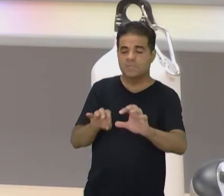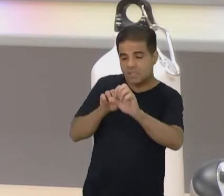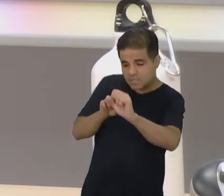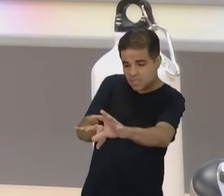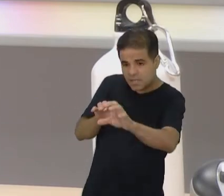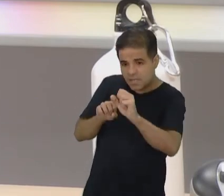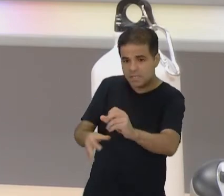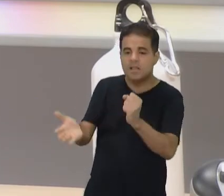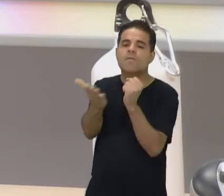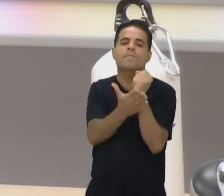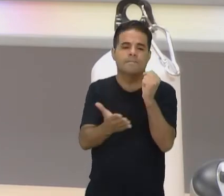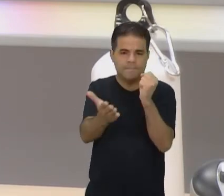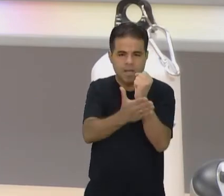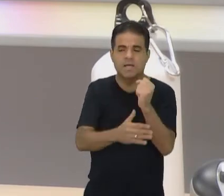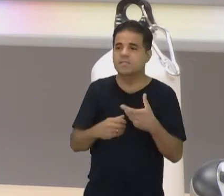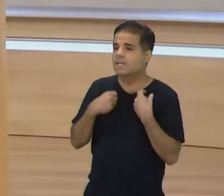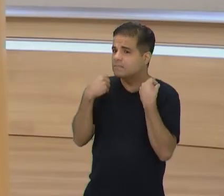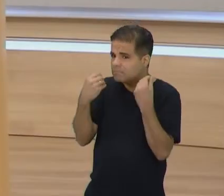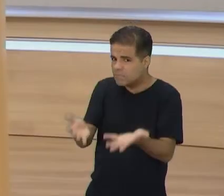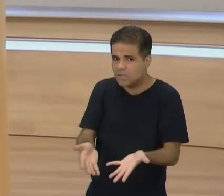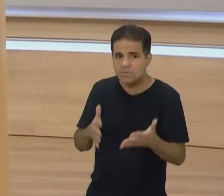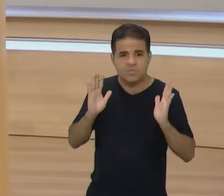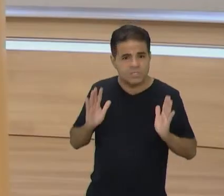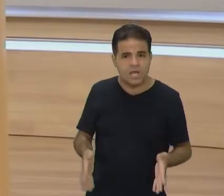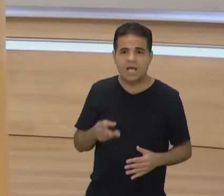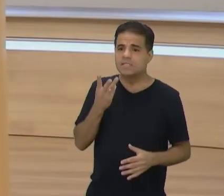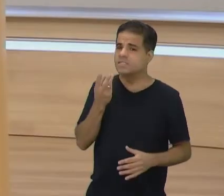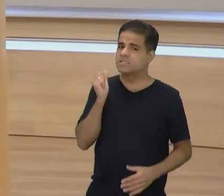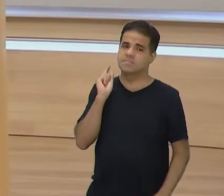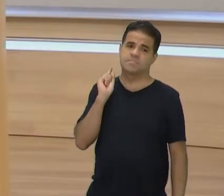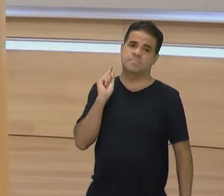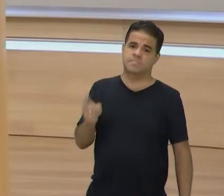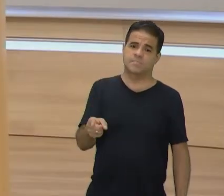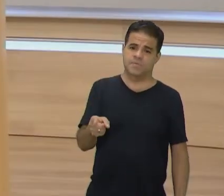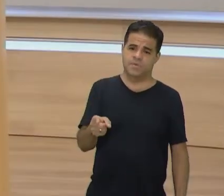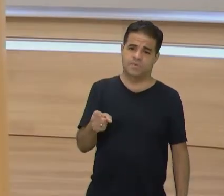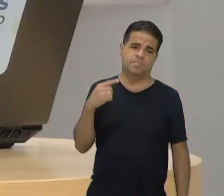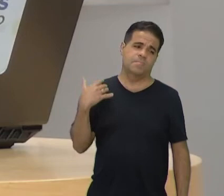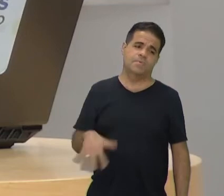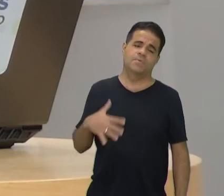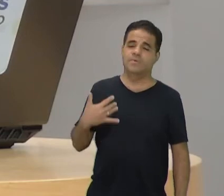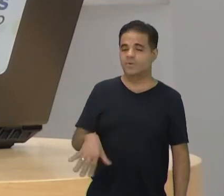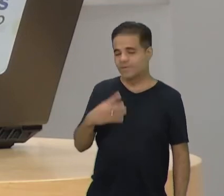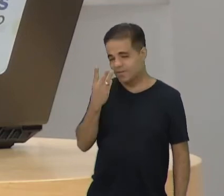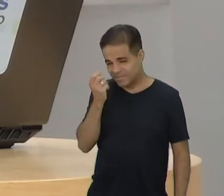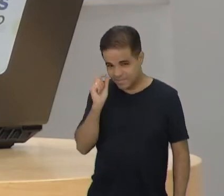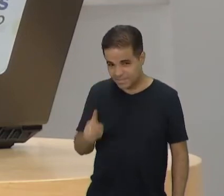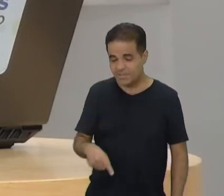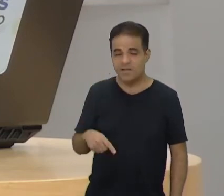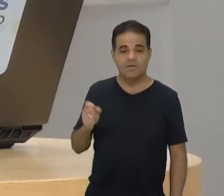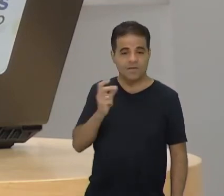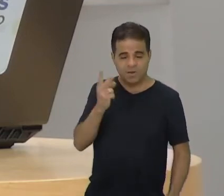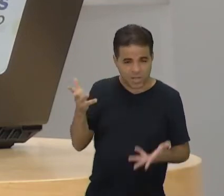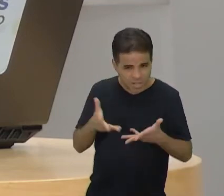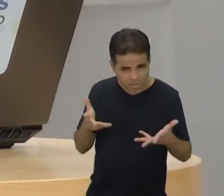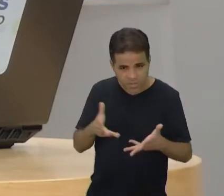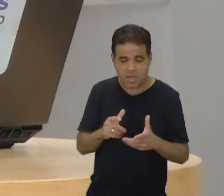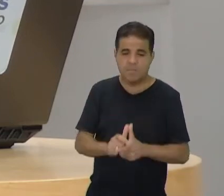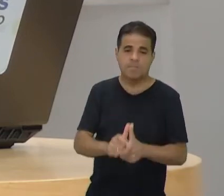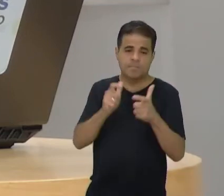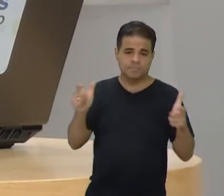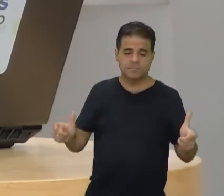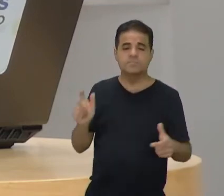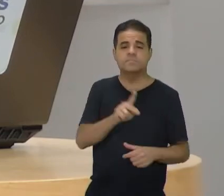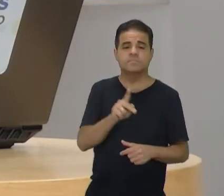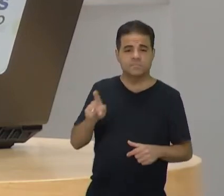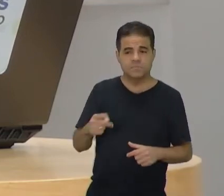básico do básico mesmo. E já deu por volta de 36 mil. Um pouquinho mais ali. Isso pensando nos valores atuais. Então, quando eu e a professora